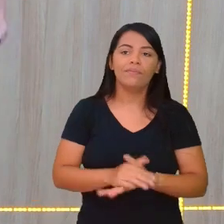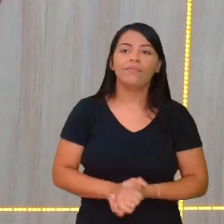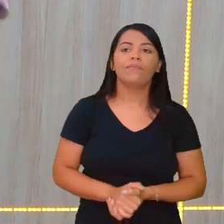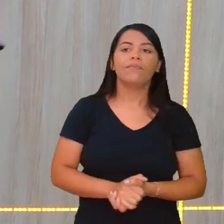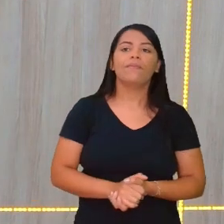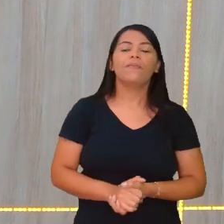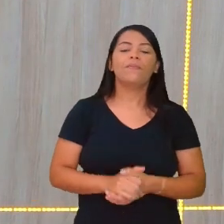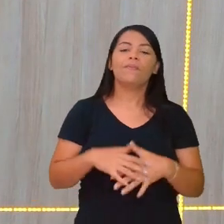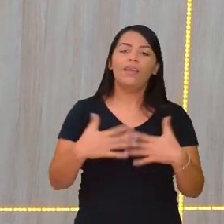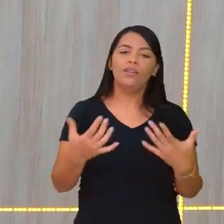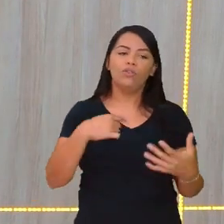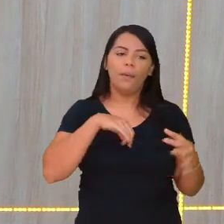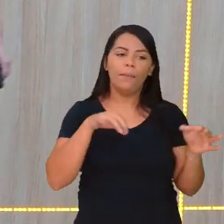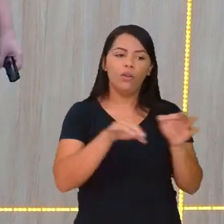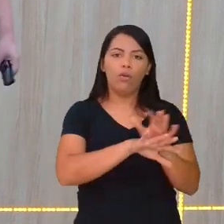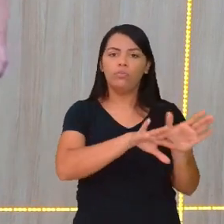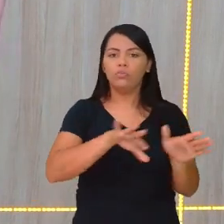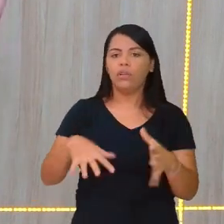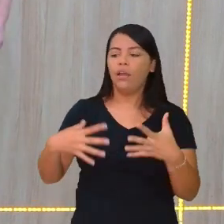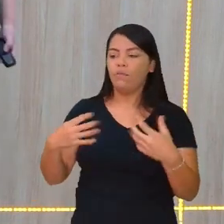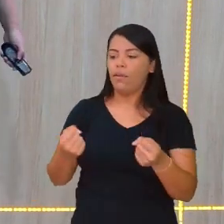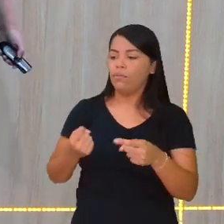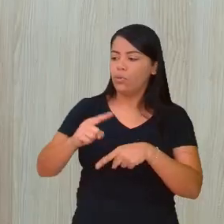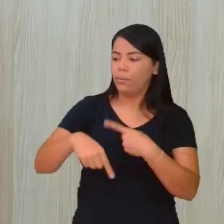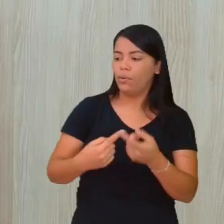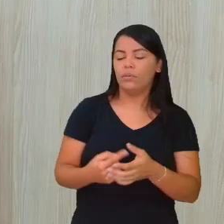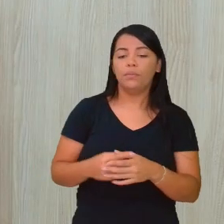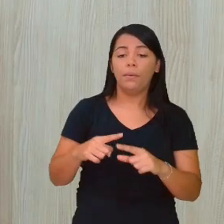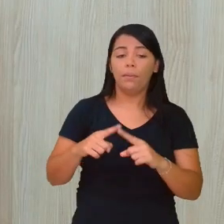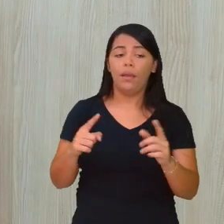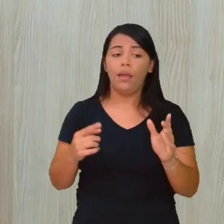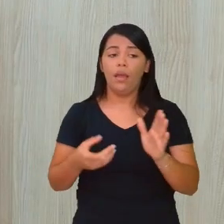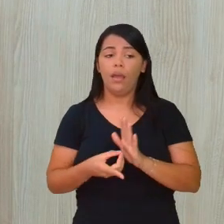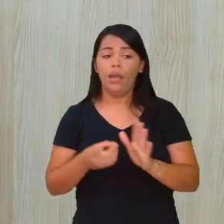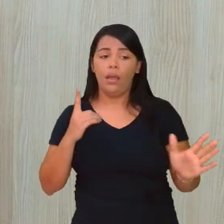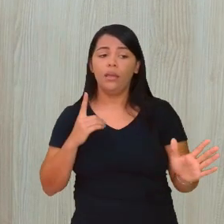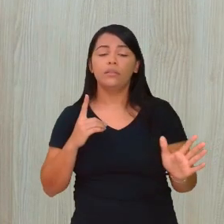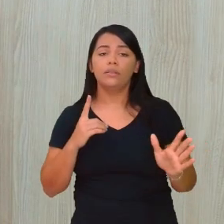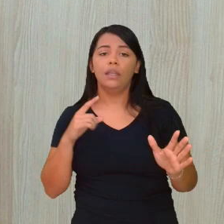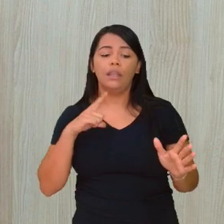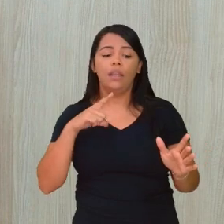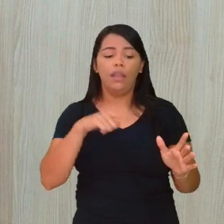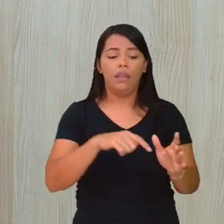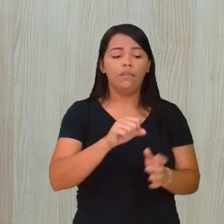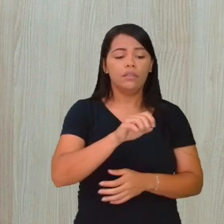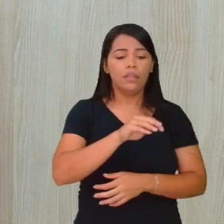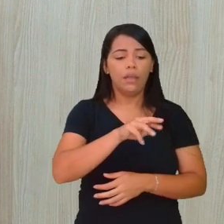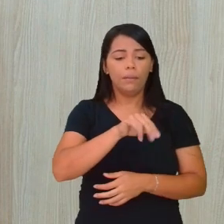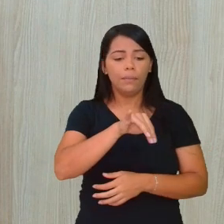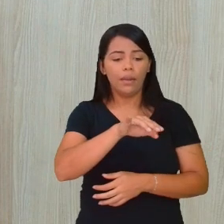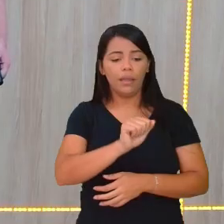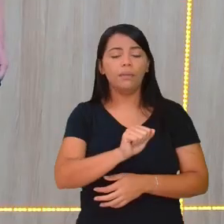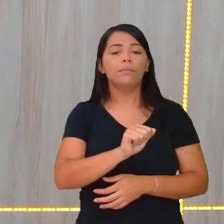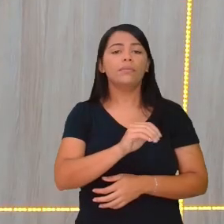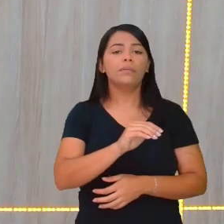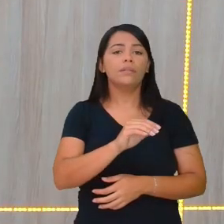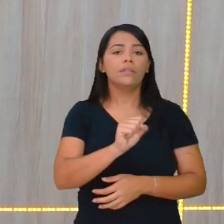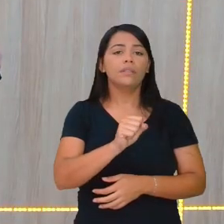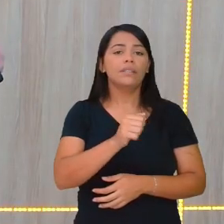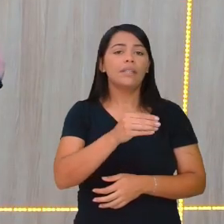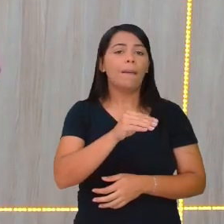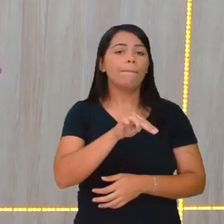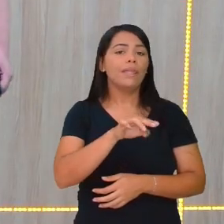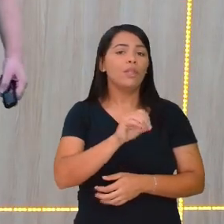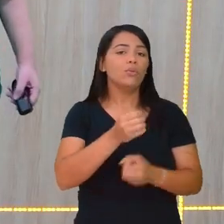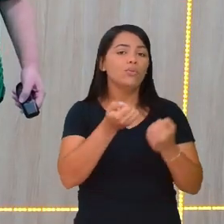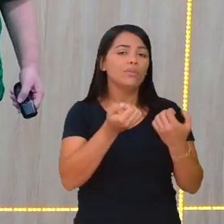para a questão seguinte. Antes disso, professora Sabine Diga. já colocou que entendeu tudo certo aqui. Ah, joia, Sabino, que bom!